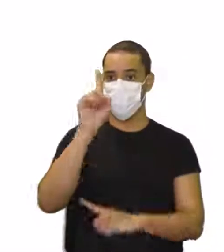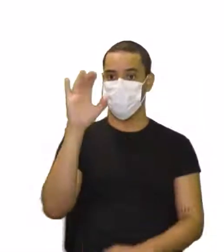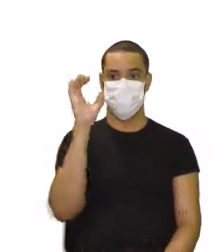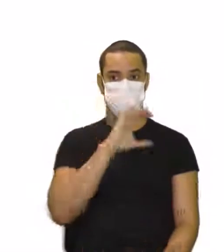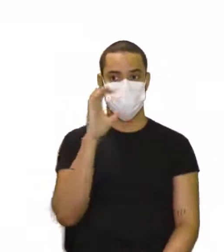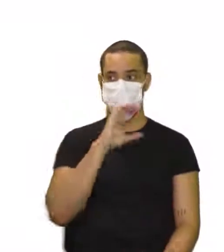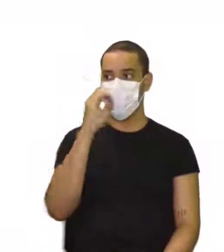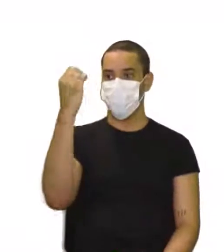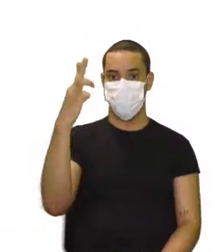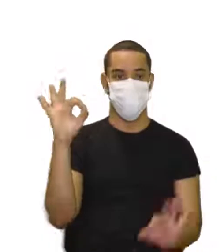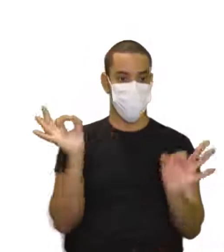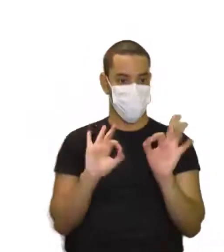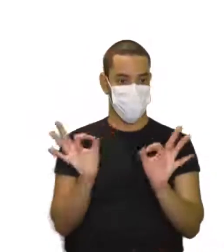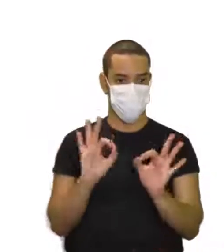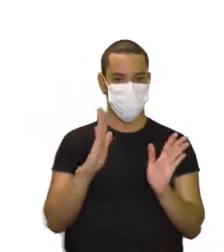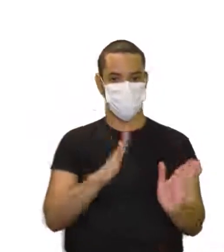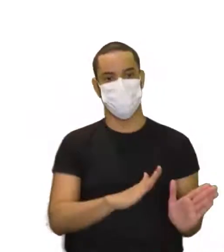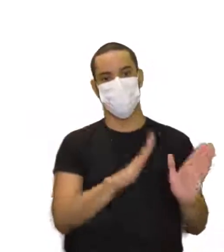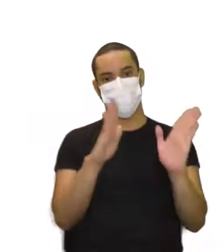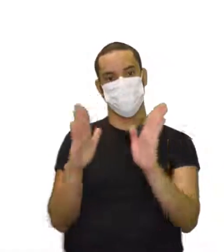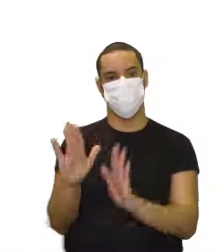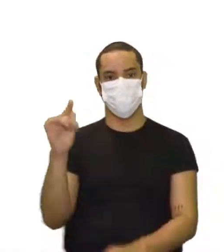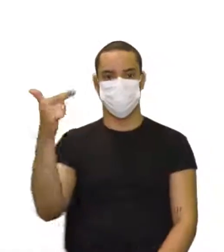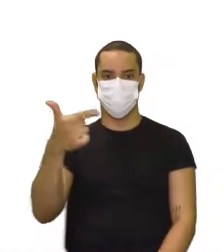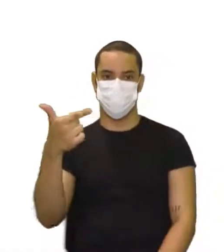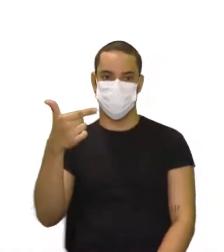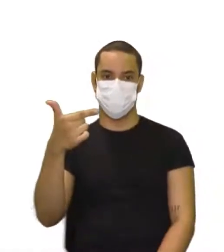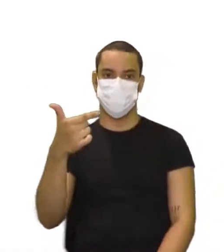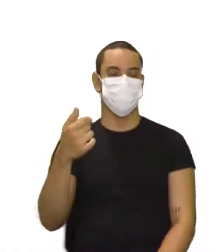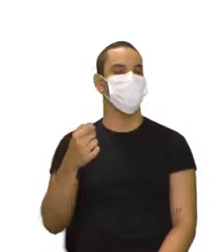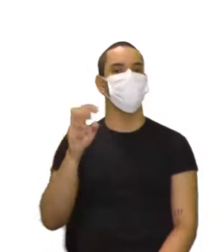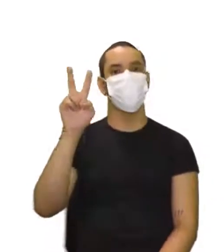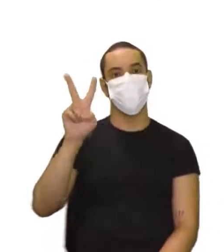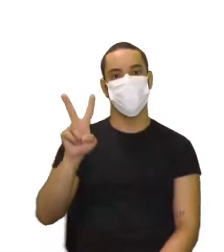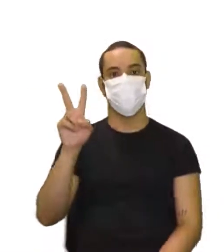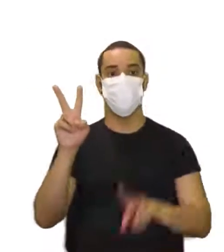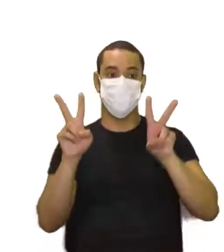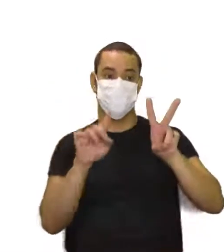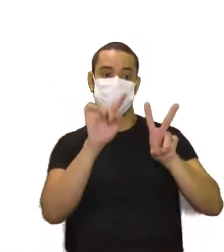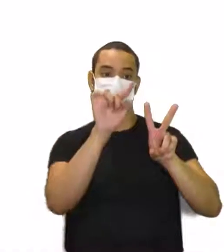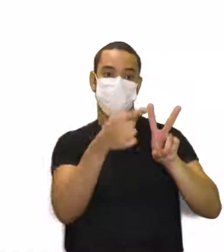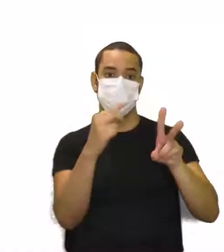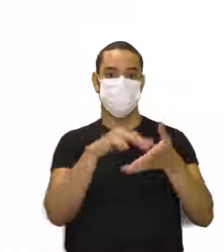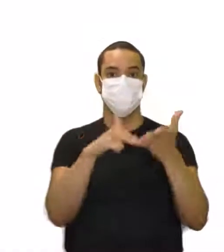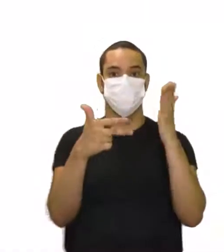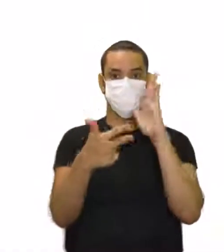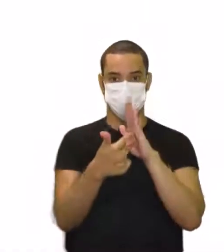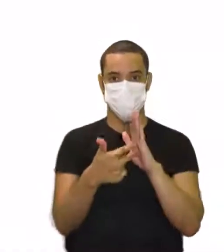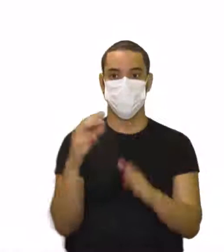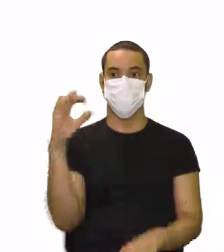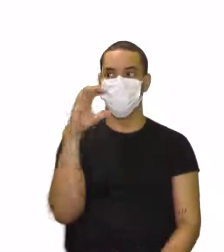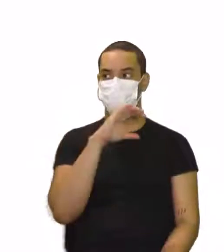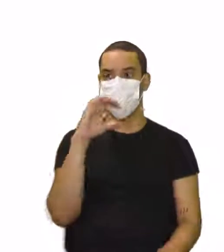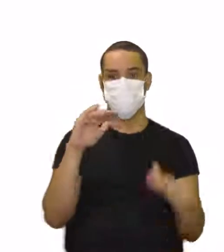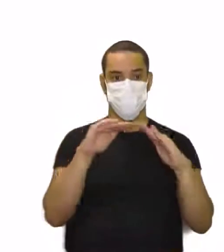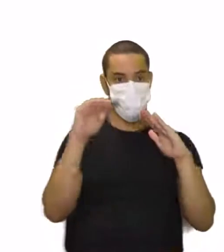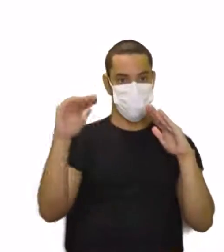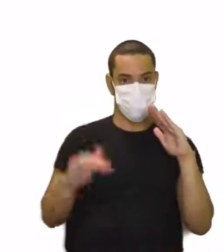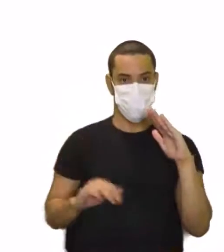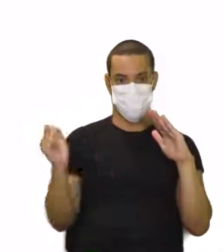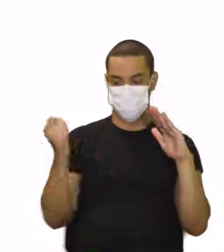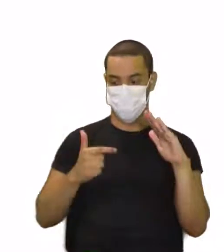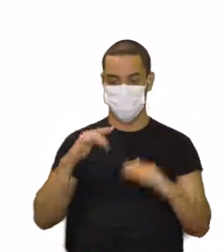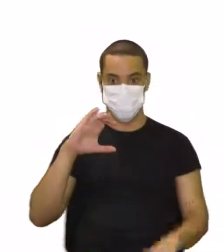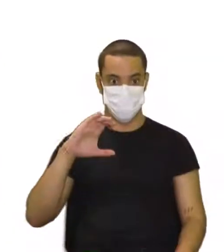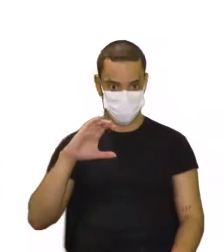Caso 2, V e V' são velocidades de mesmo sentido. muito menores que C.